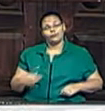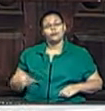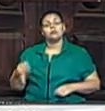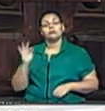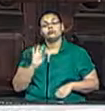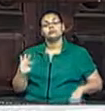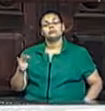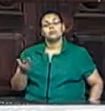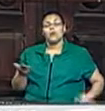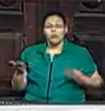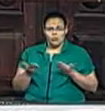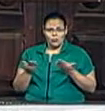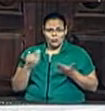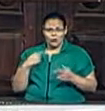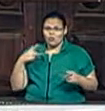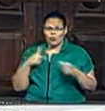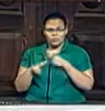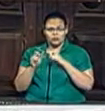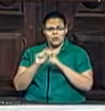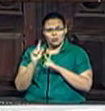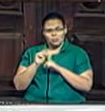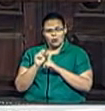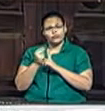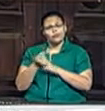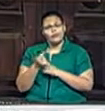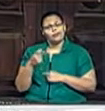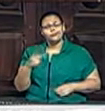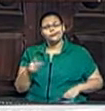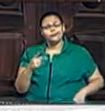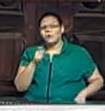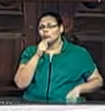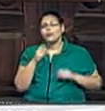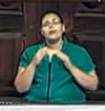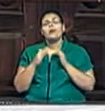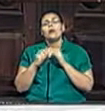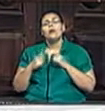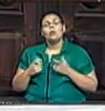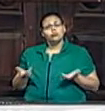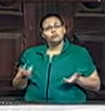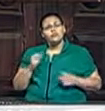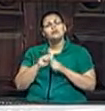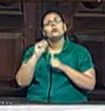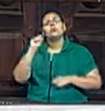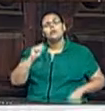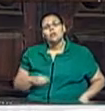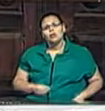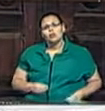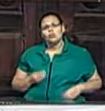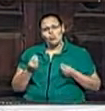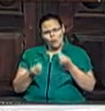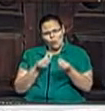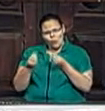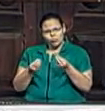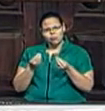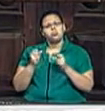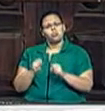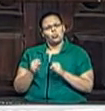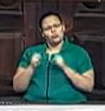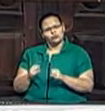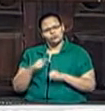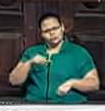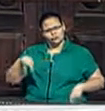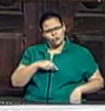E aí, agora querem cortar o aluguel social desse cidadão, que não tem para onde ir. Como é que ele vai fazer? Como é que pode